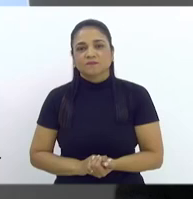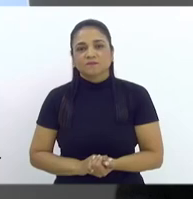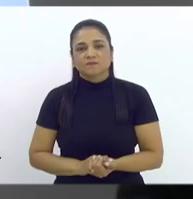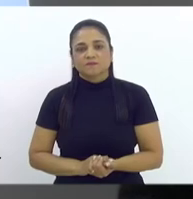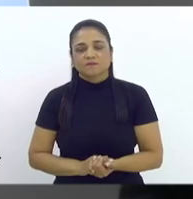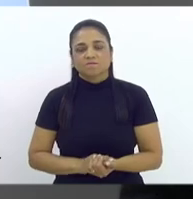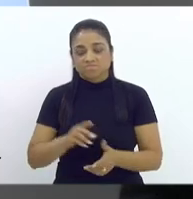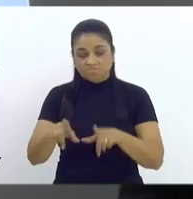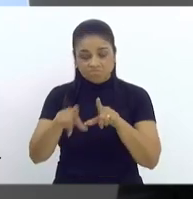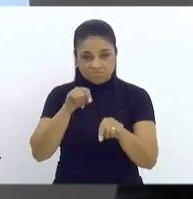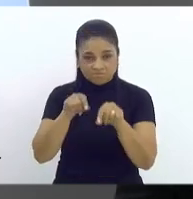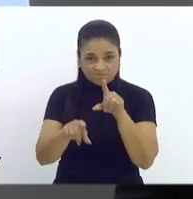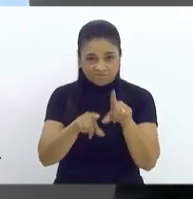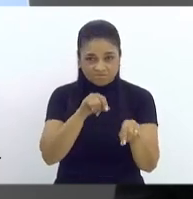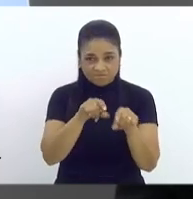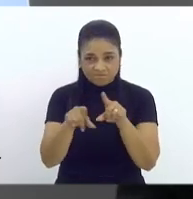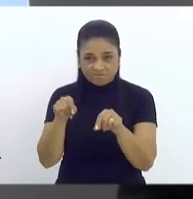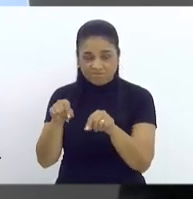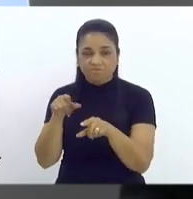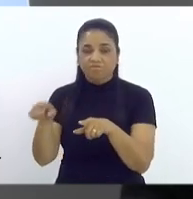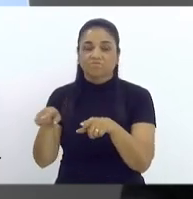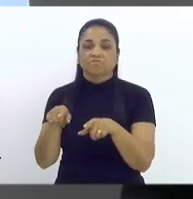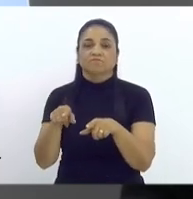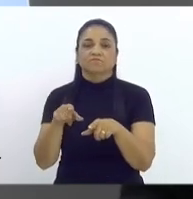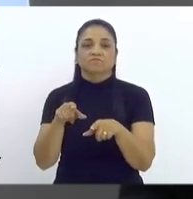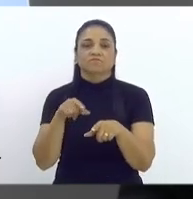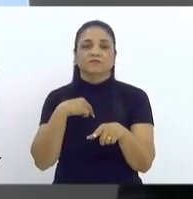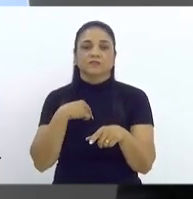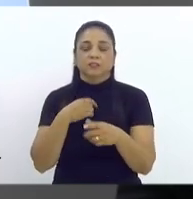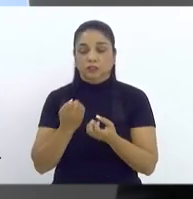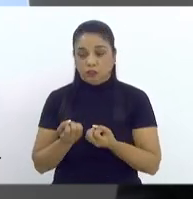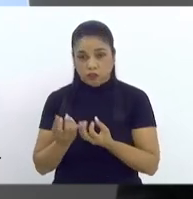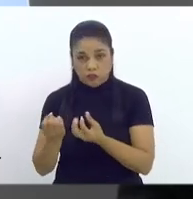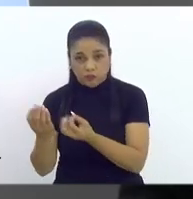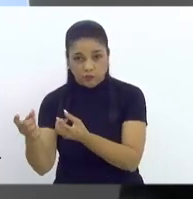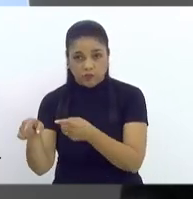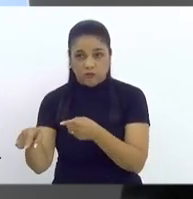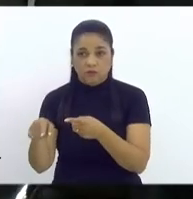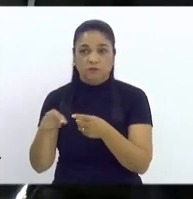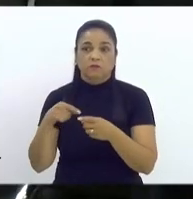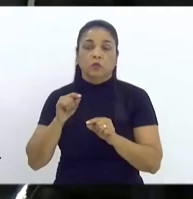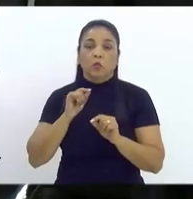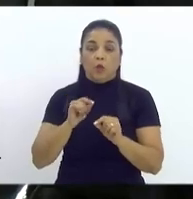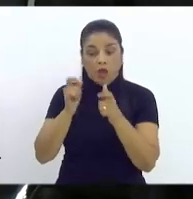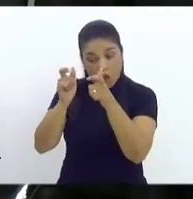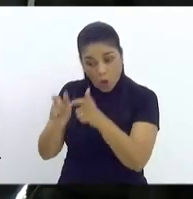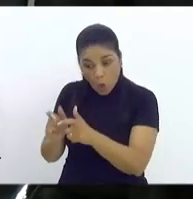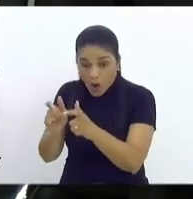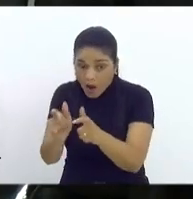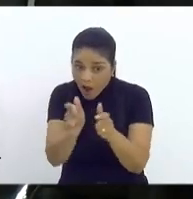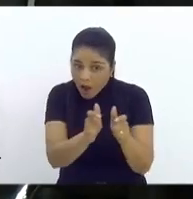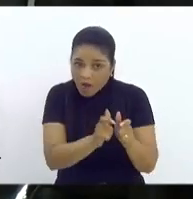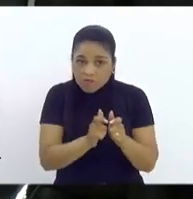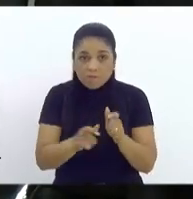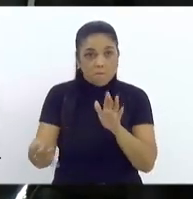de seleção dos nossos fornecedores com priorização de fornecedores locais,